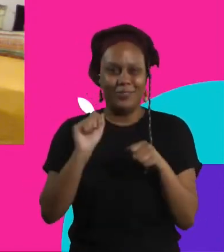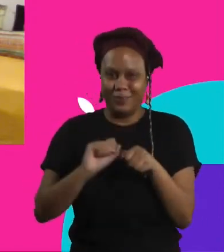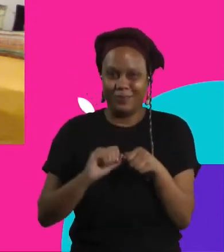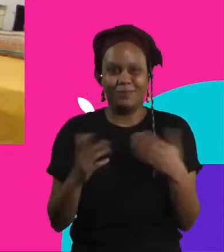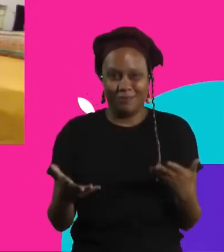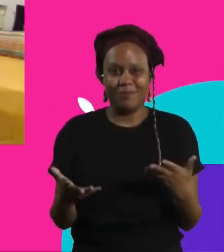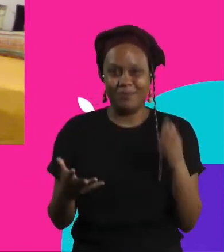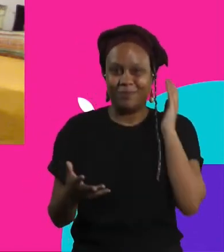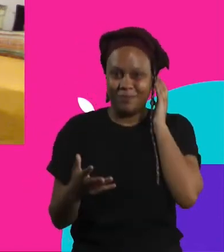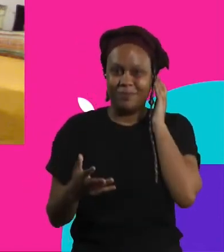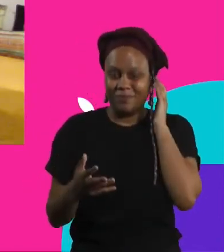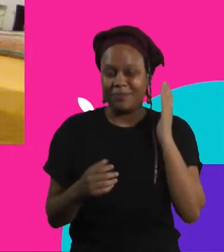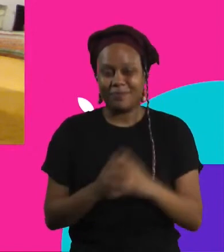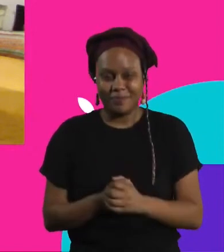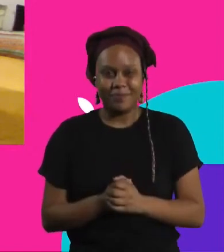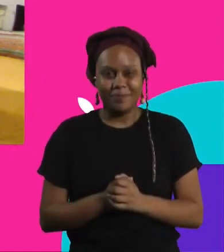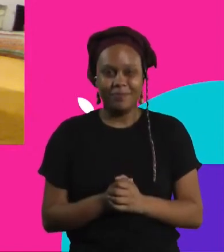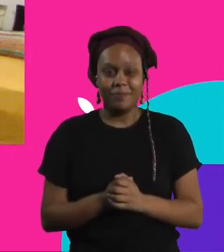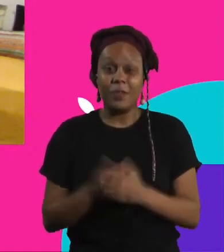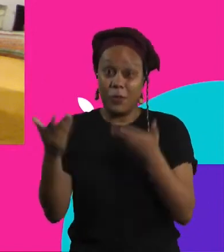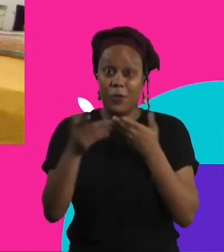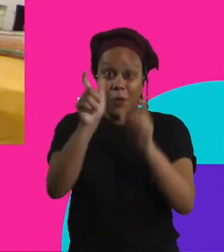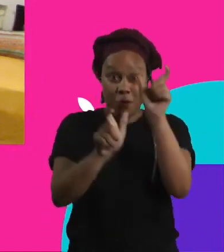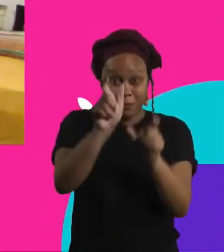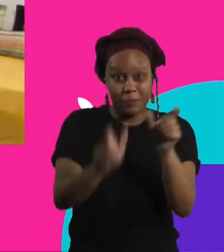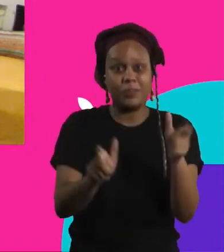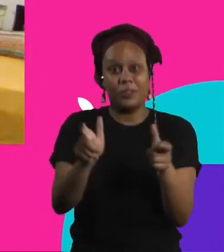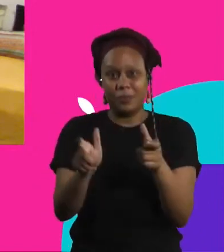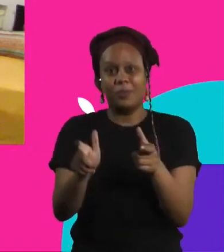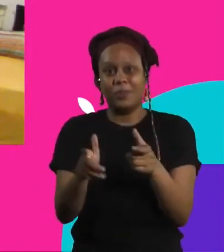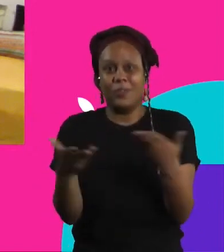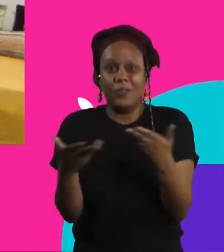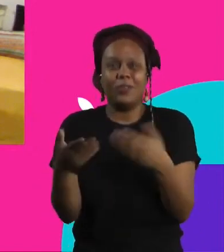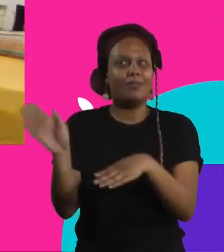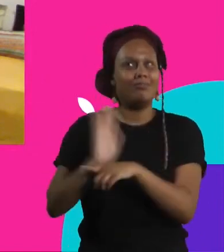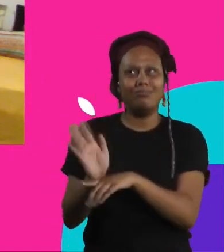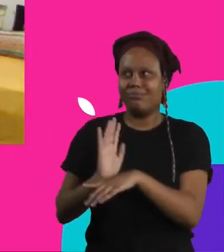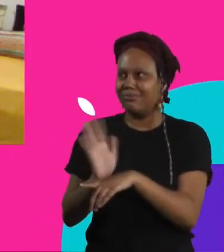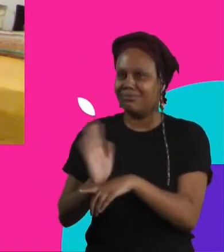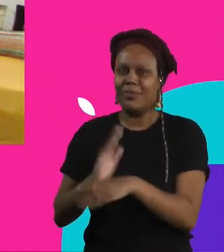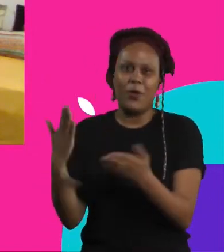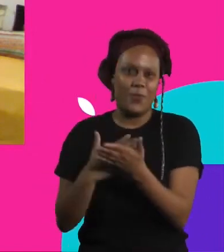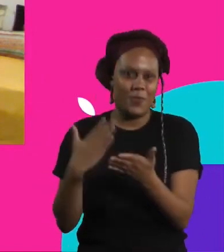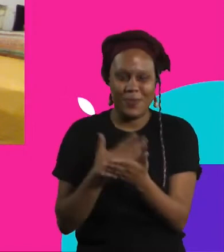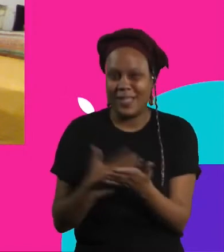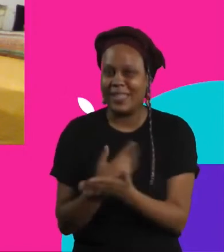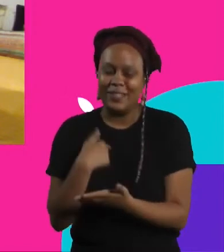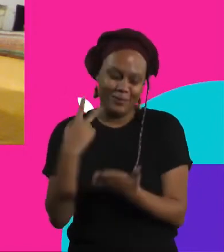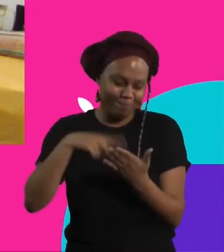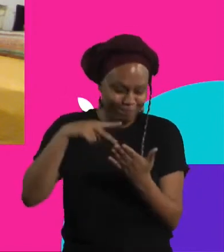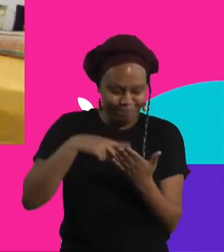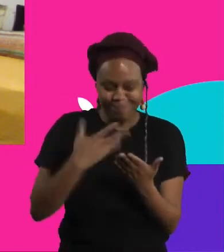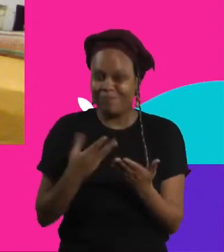que muitas das coisas que eu tenho hoje foi de tanto filme e livros que eu li, né,